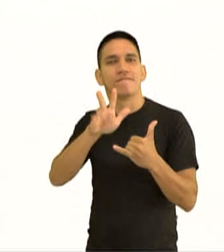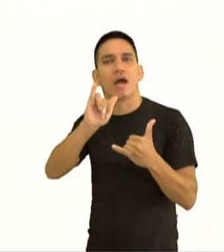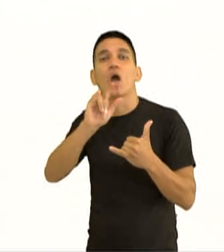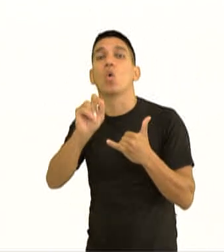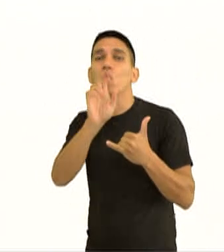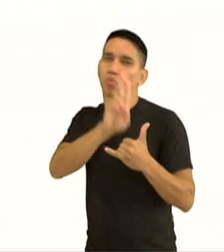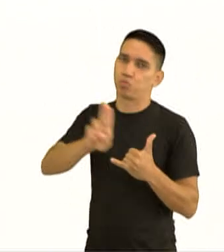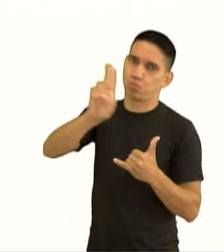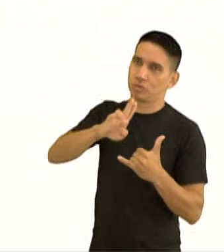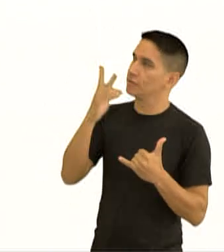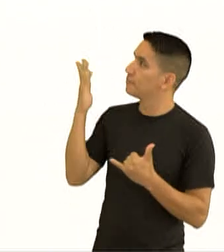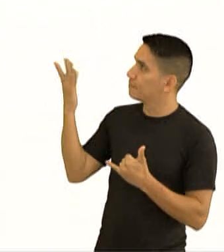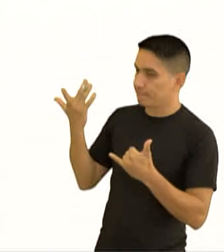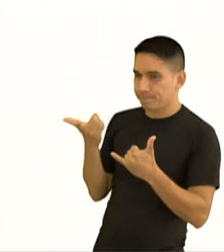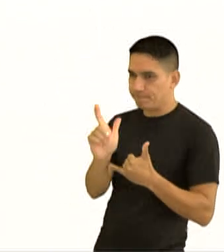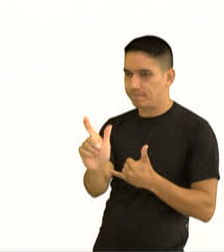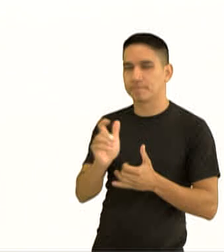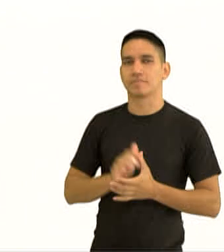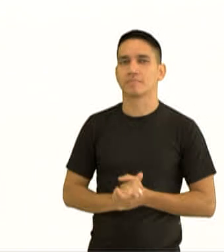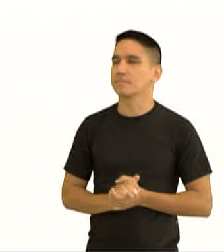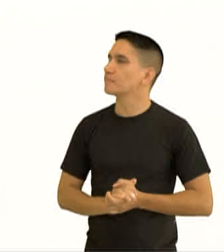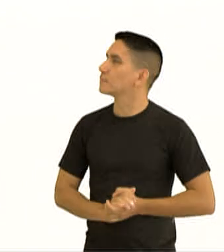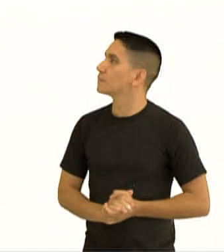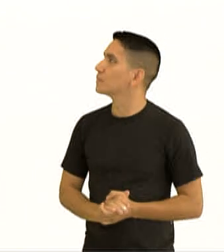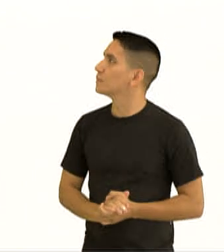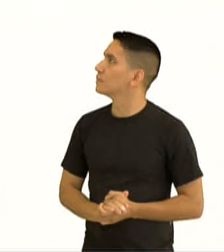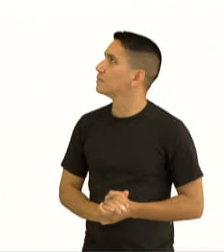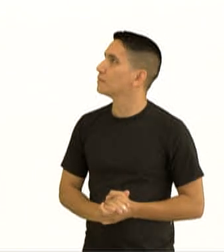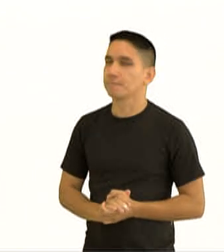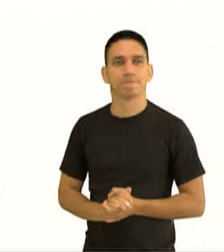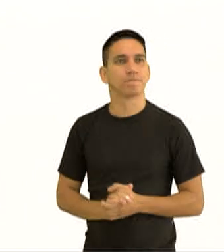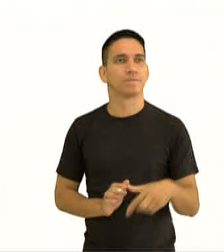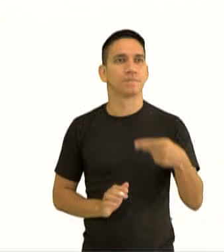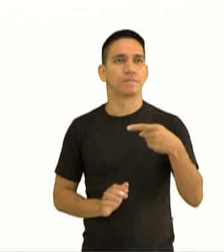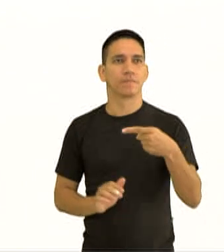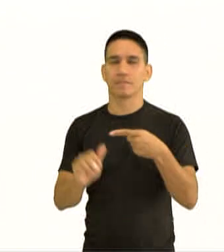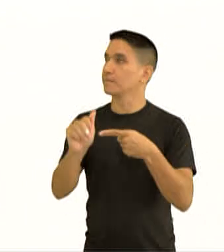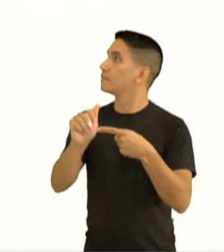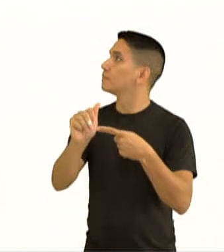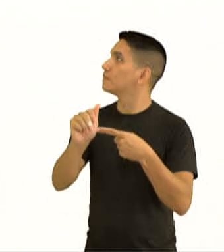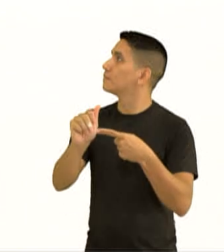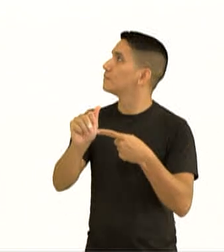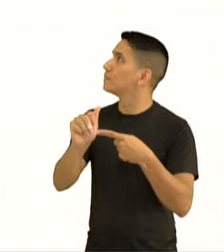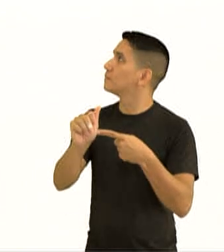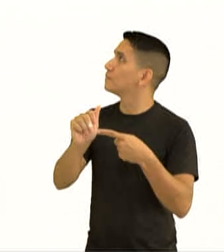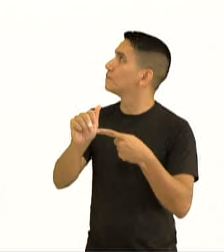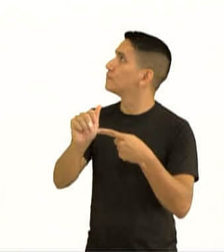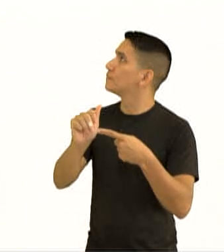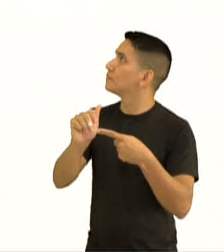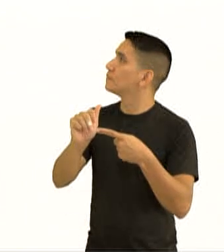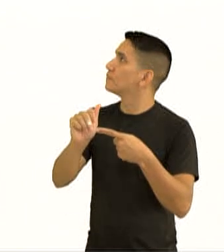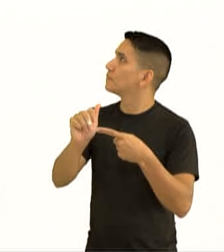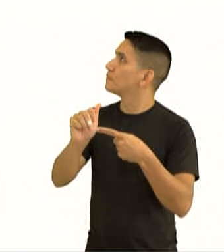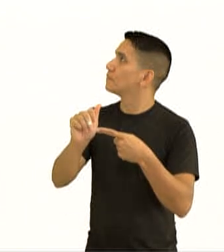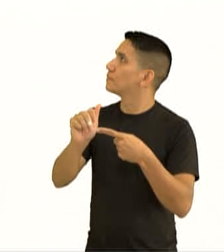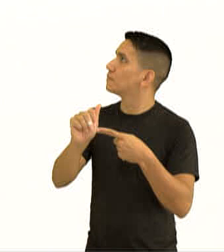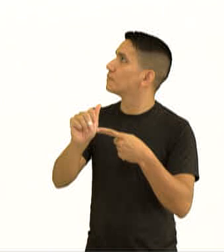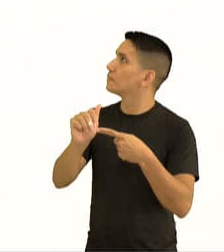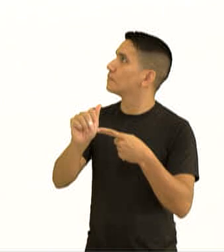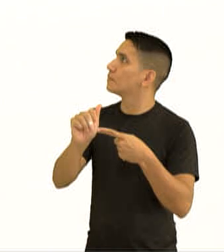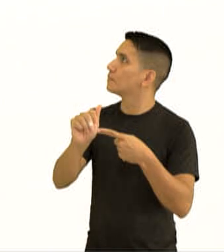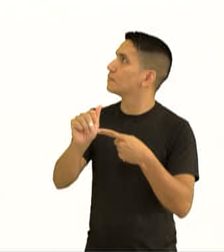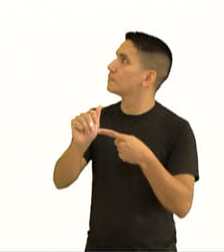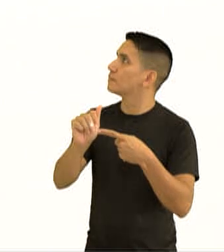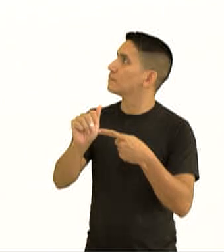que utilizar. Motivated primarily by the immense biodiversity, the Pantanal became